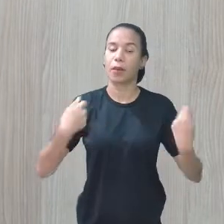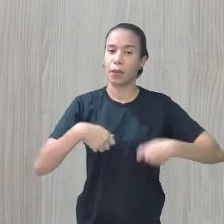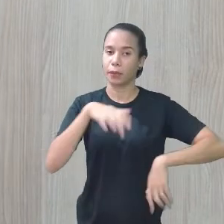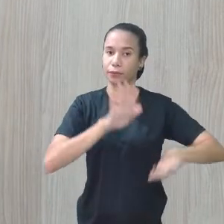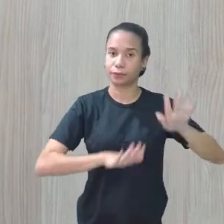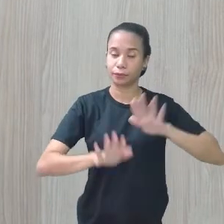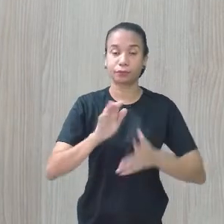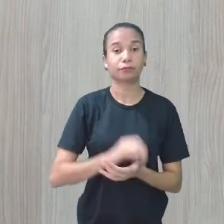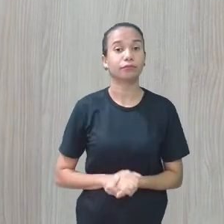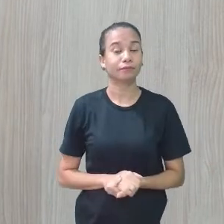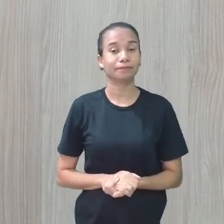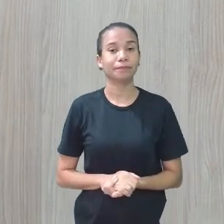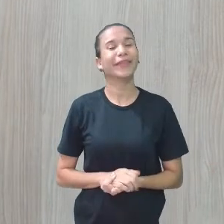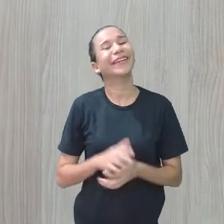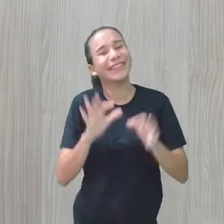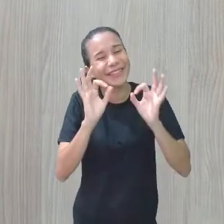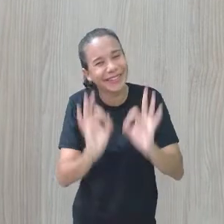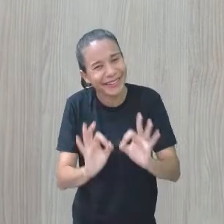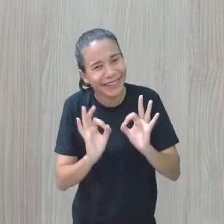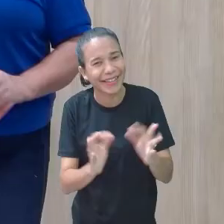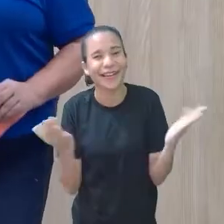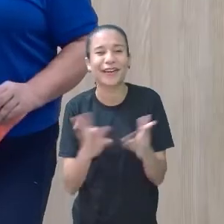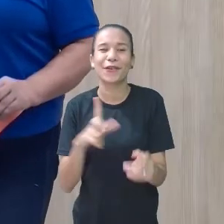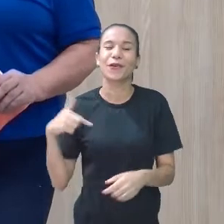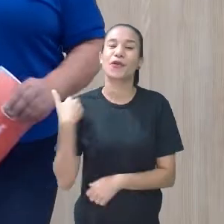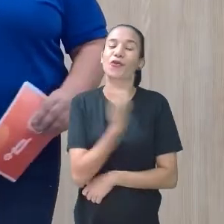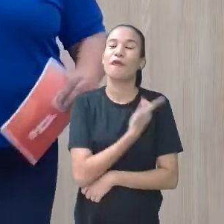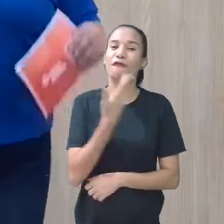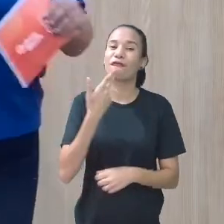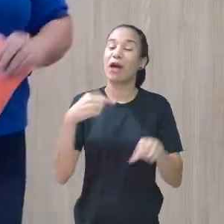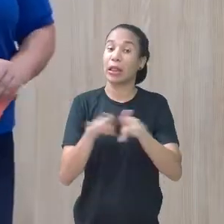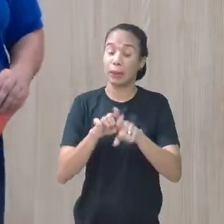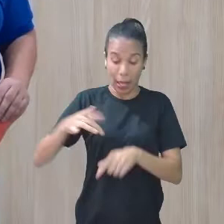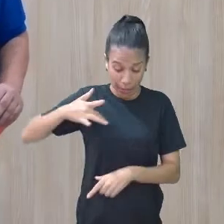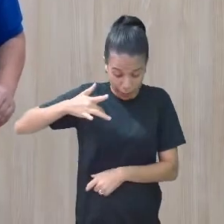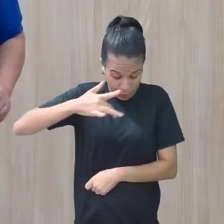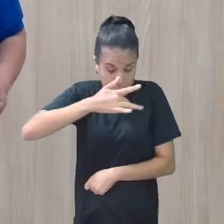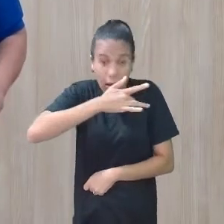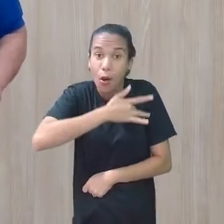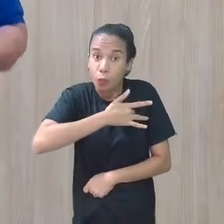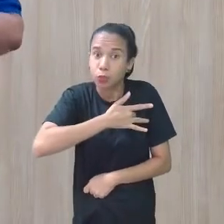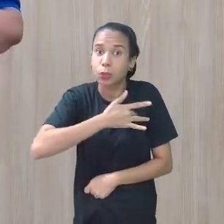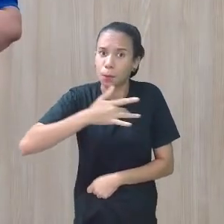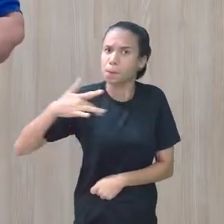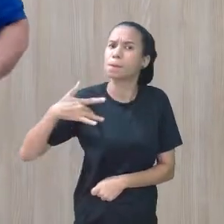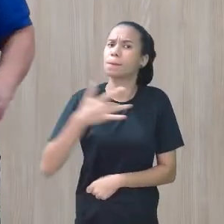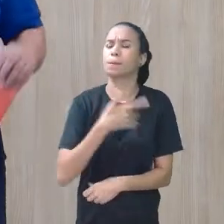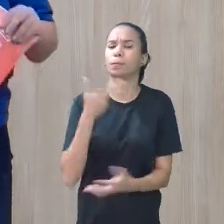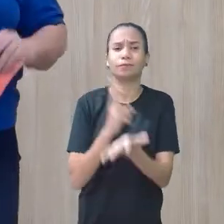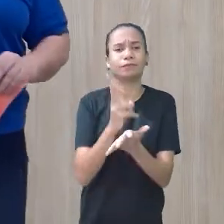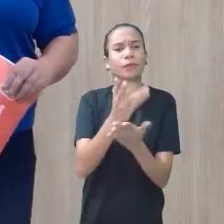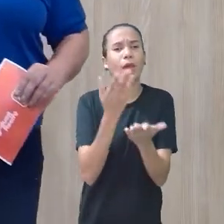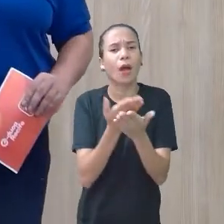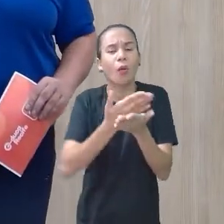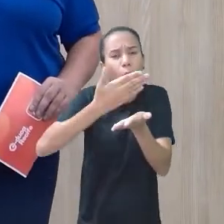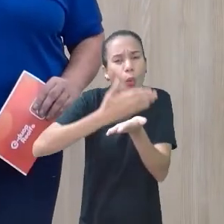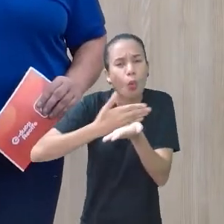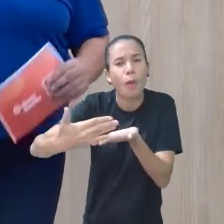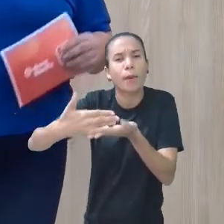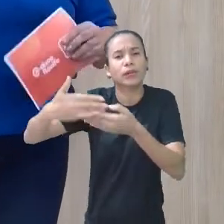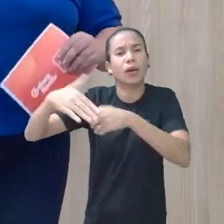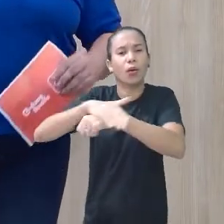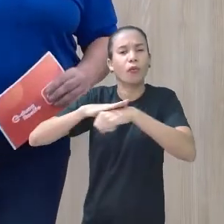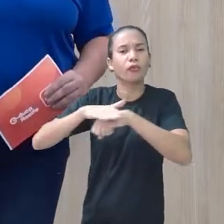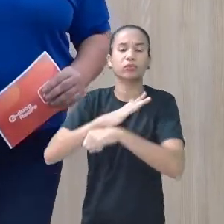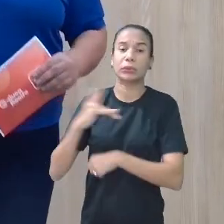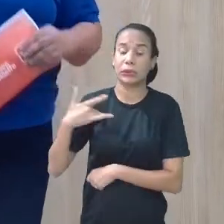bastante cuidado. Pois é, estamos falando, né, da questão aí de saúde. Sempre a nossa aula a gente vai começar falando